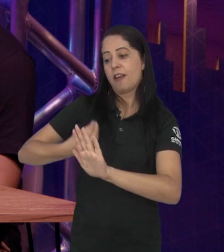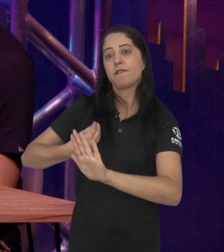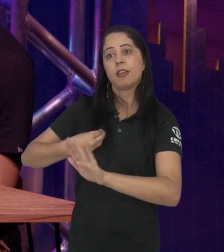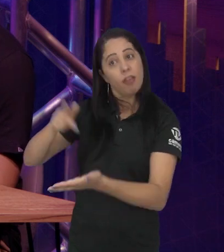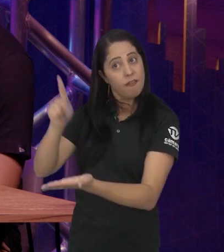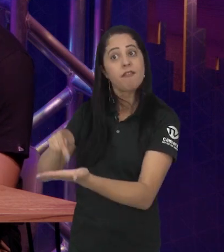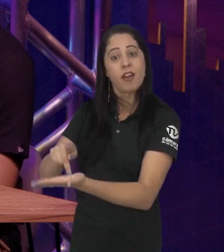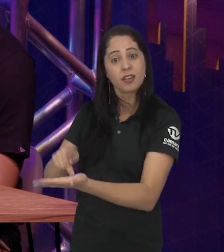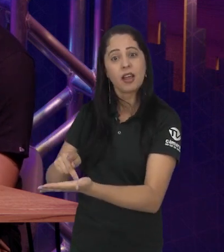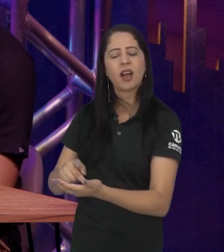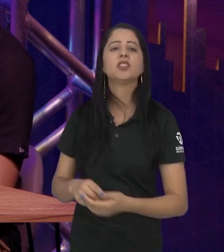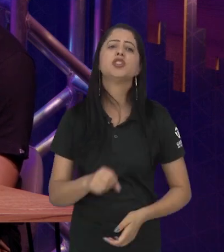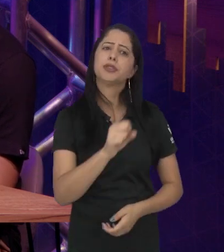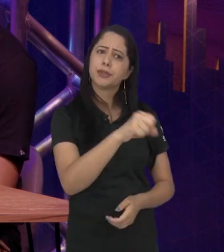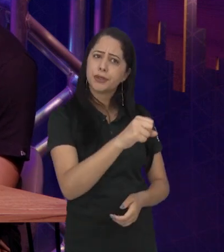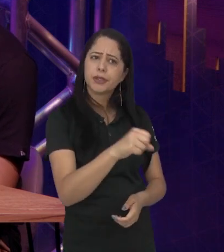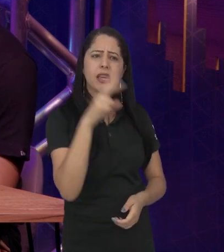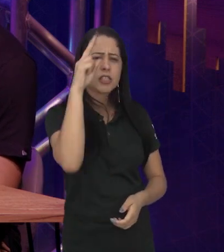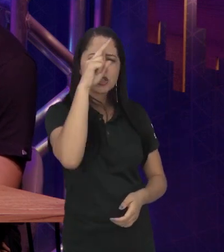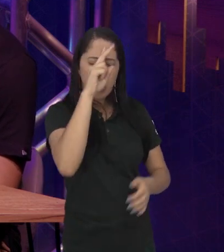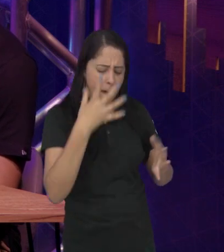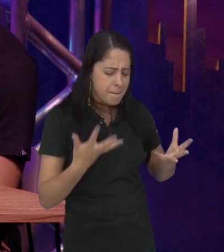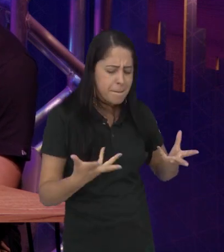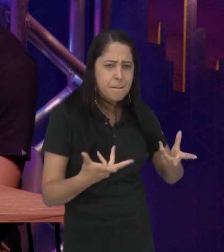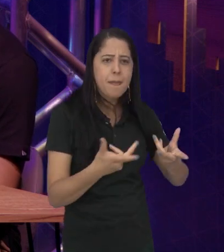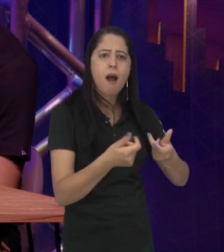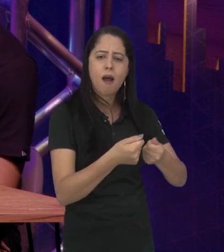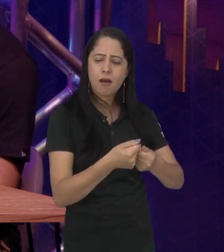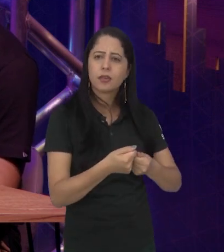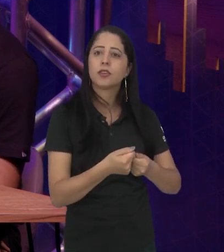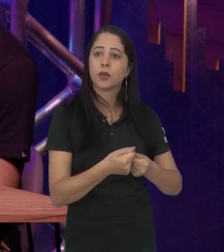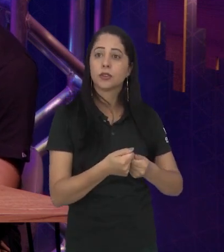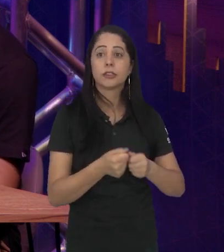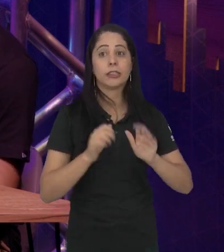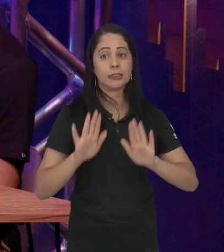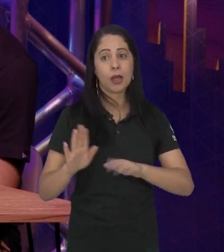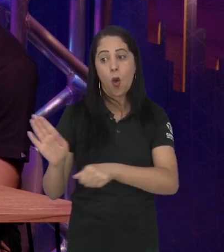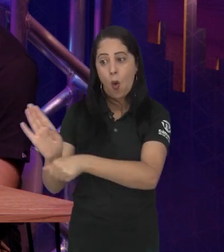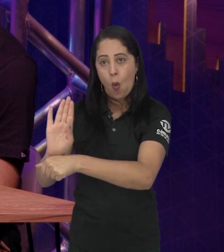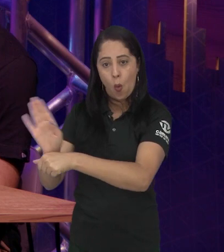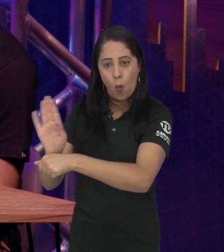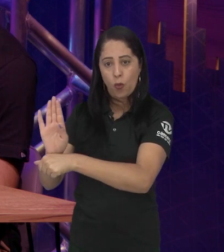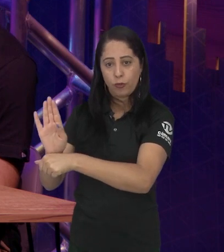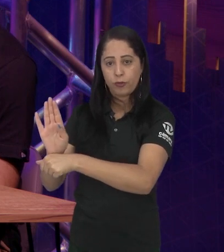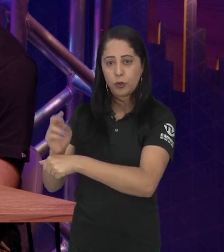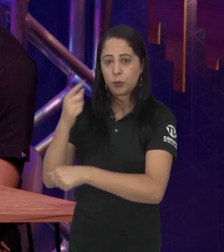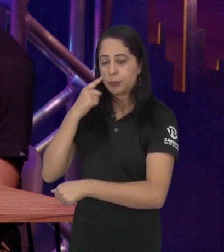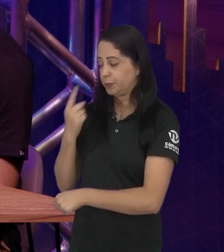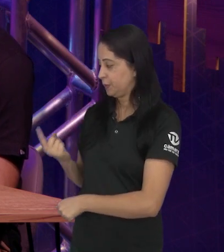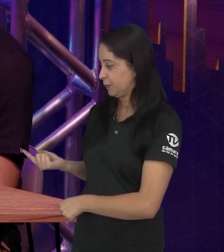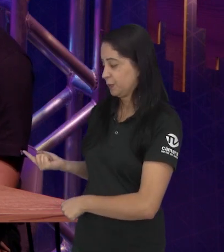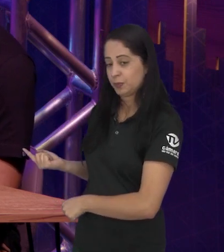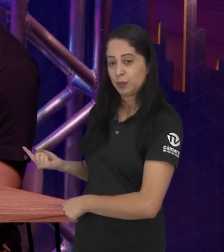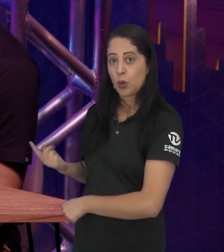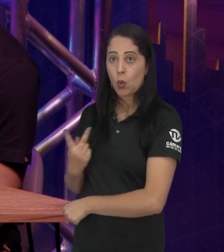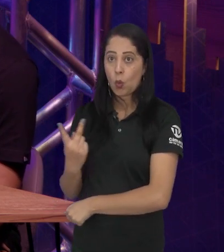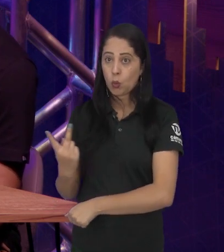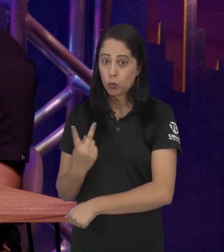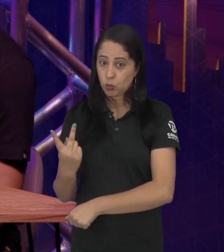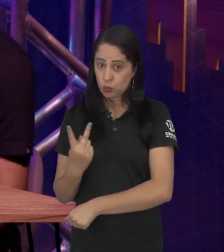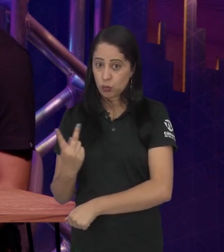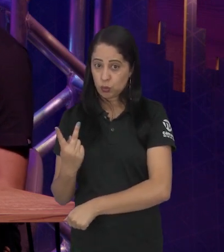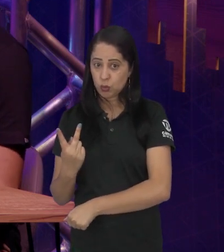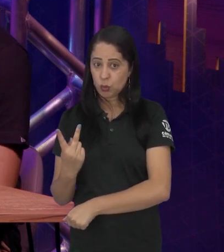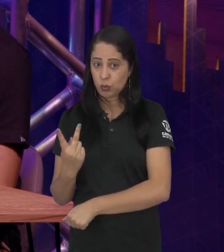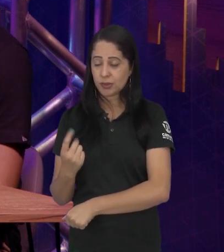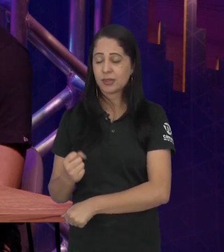É muito da hora. É uma história maravilhosa. E os diretores do Tudo em Todo Lugar ao mesmo tempo, o The Daniels,